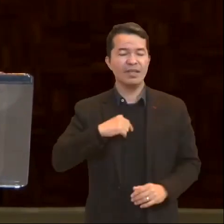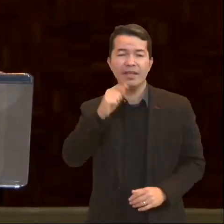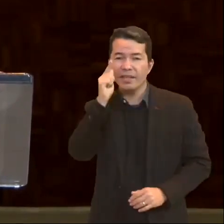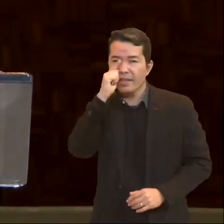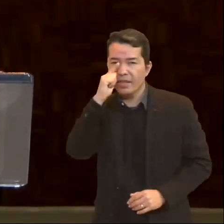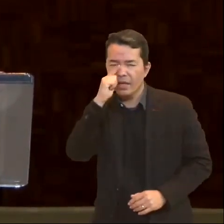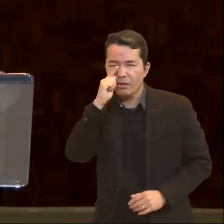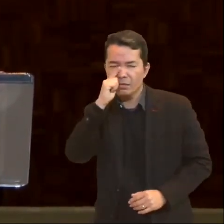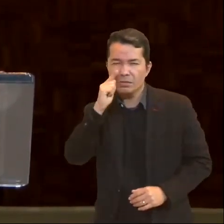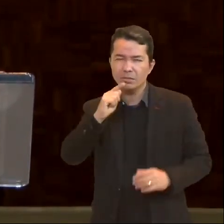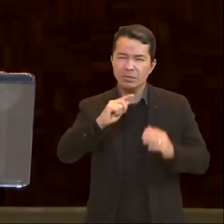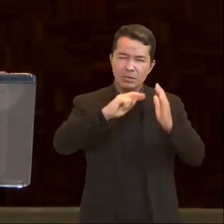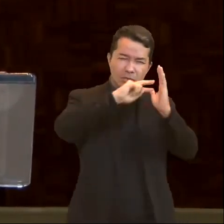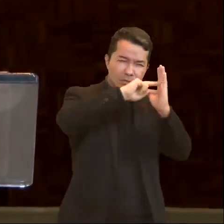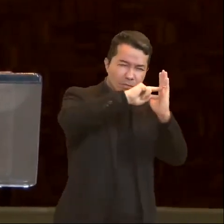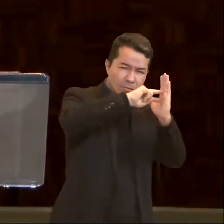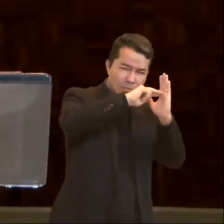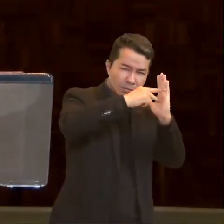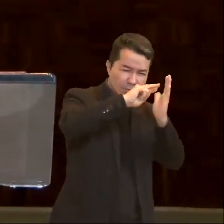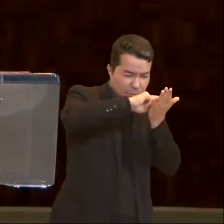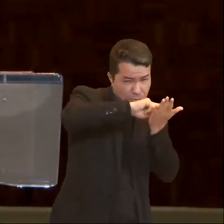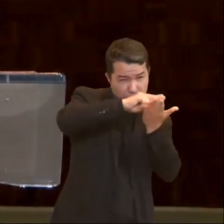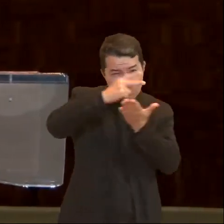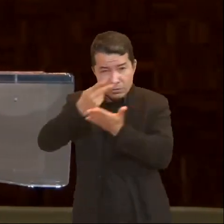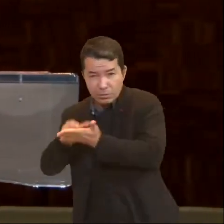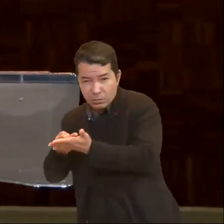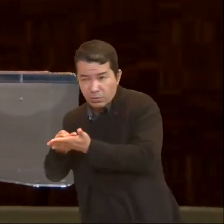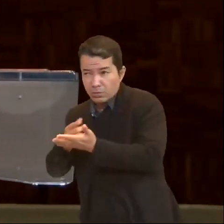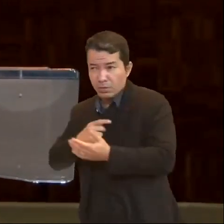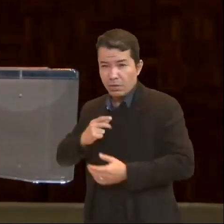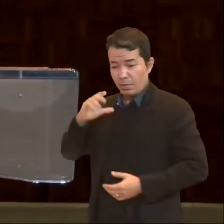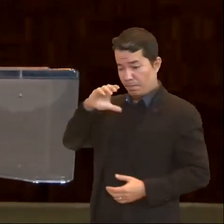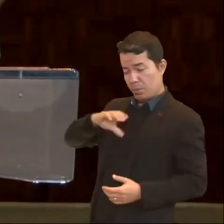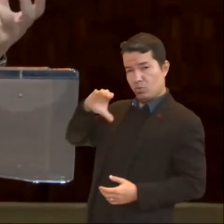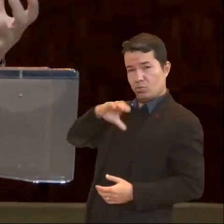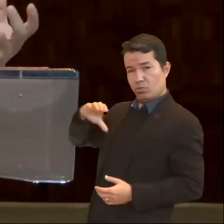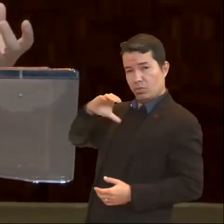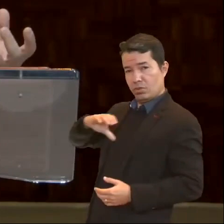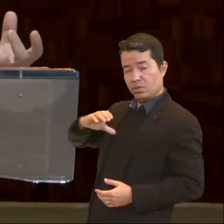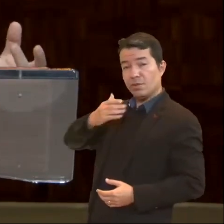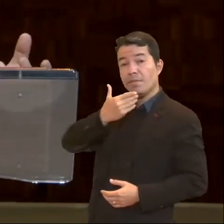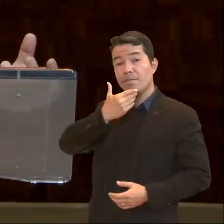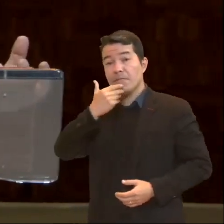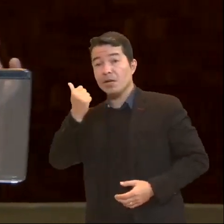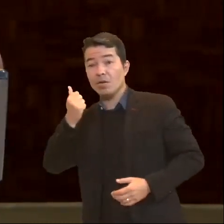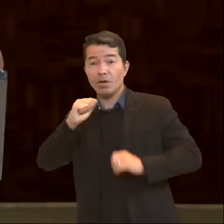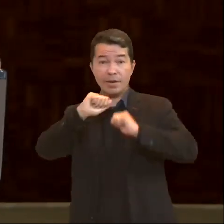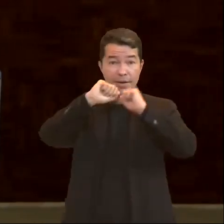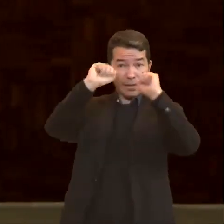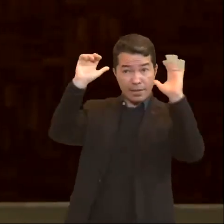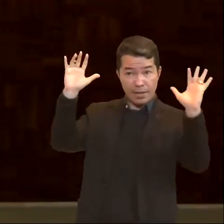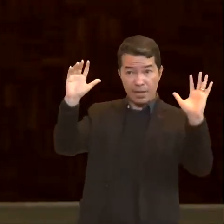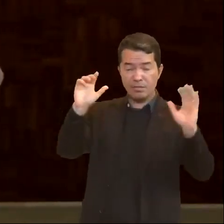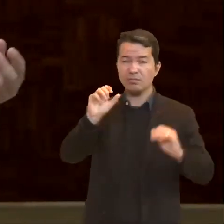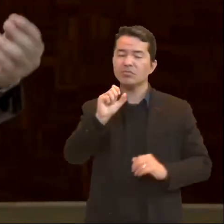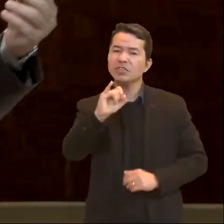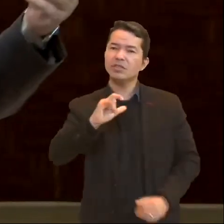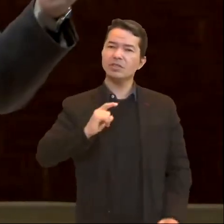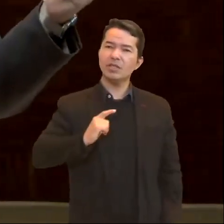foi traduzida para o português por virtude, ela pode ser melhor entendida se a gente colocar isso